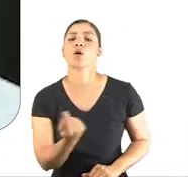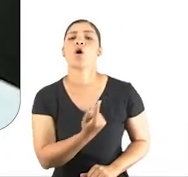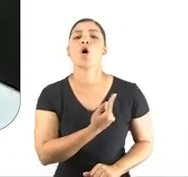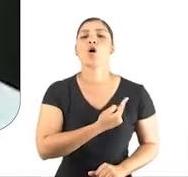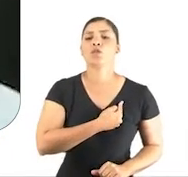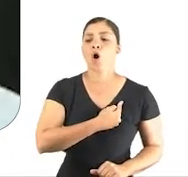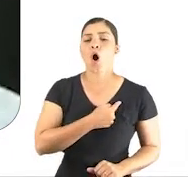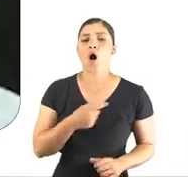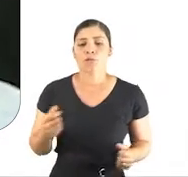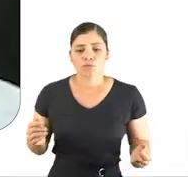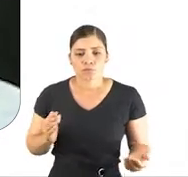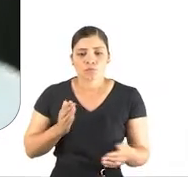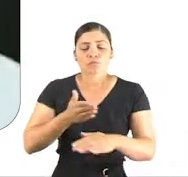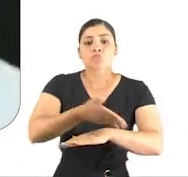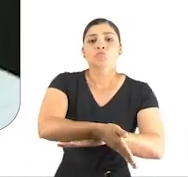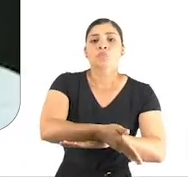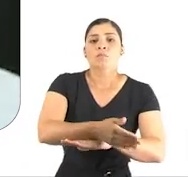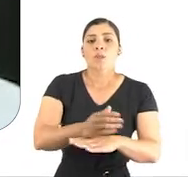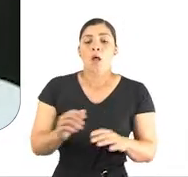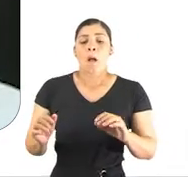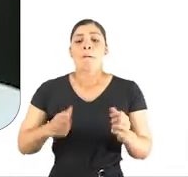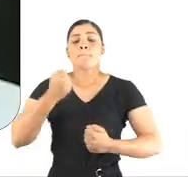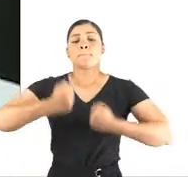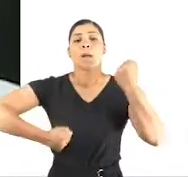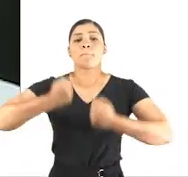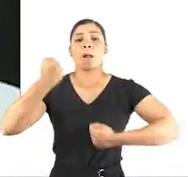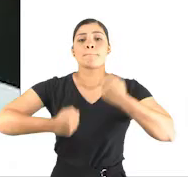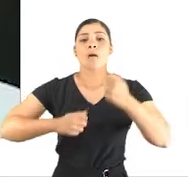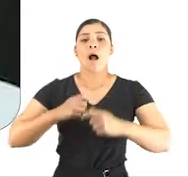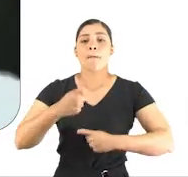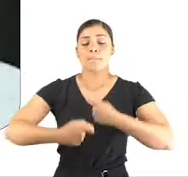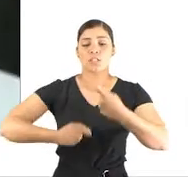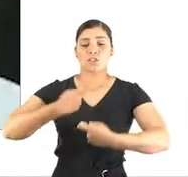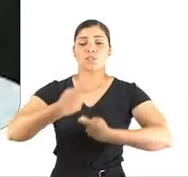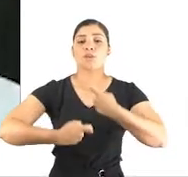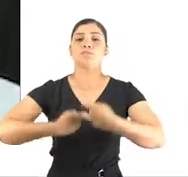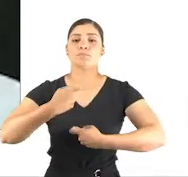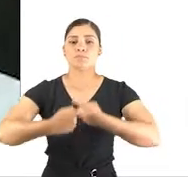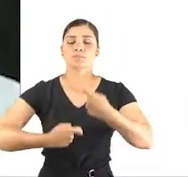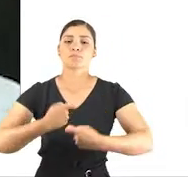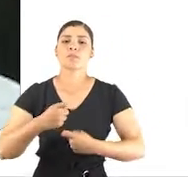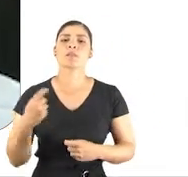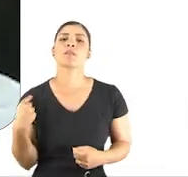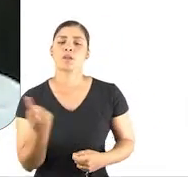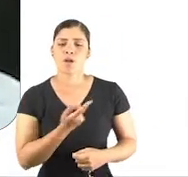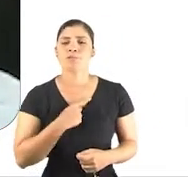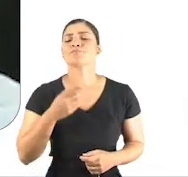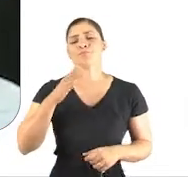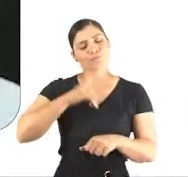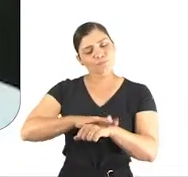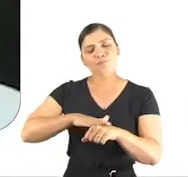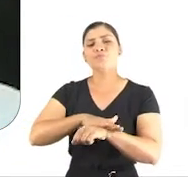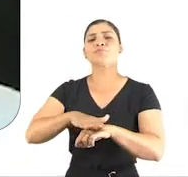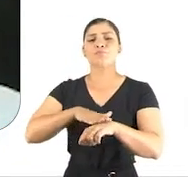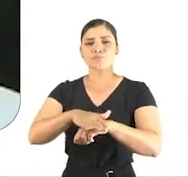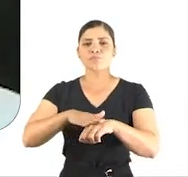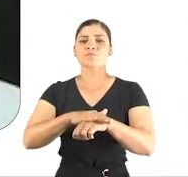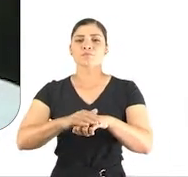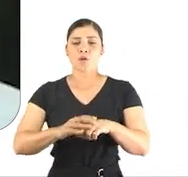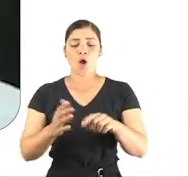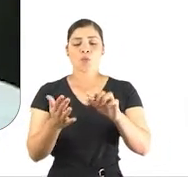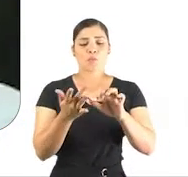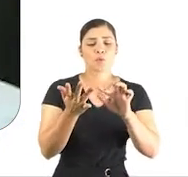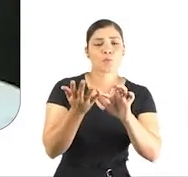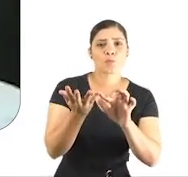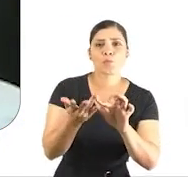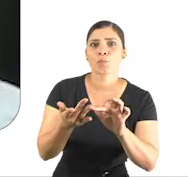fomos para o mercado industrial, nos deparamos com a Klabin. Eu posso aqui ficar falando, foram vários pontos